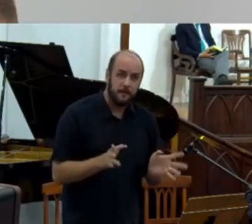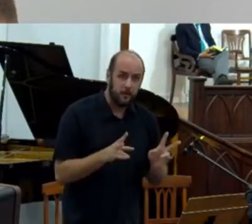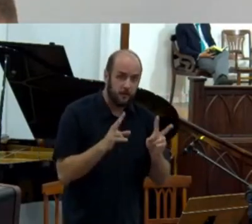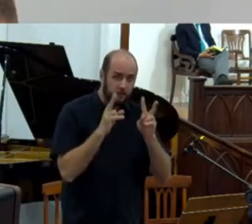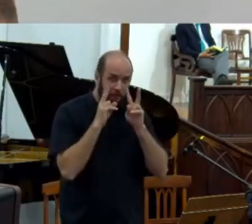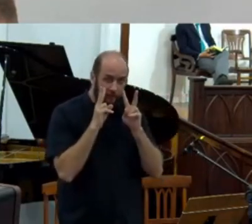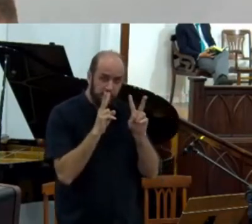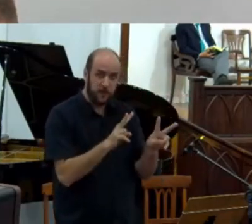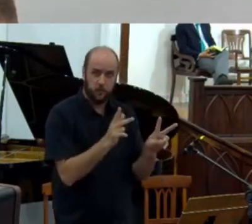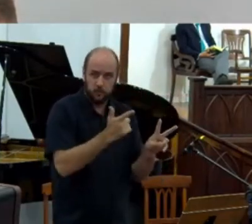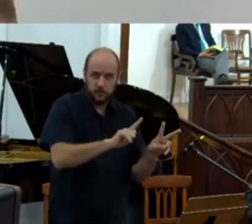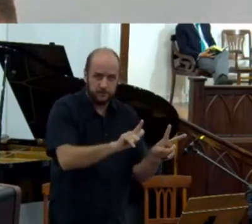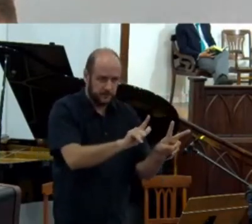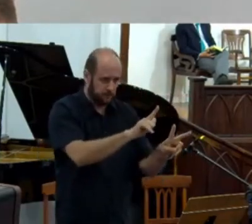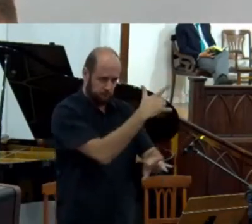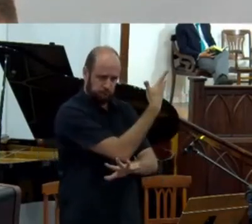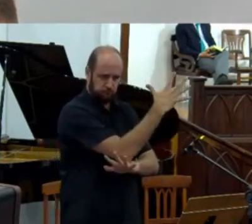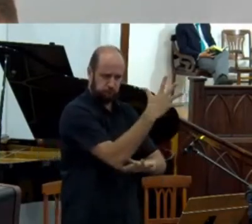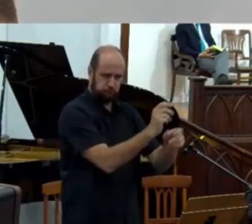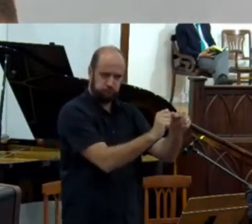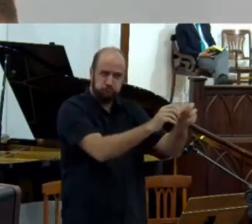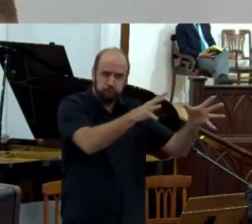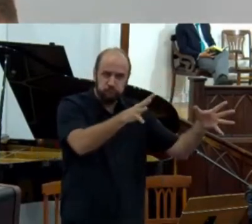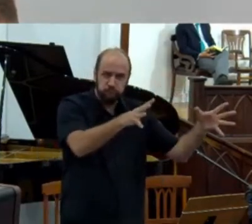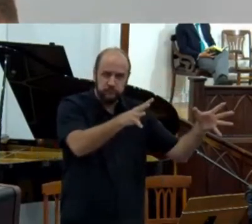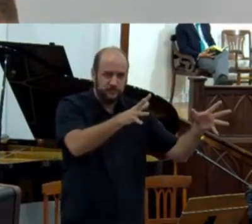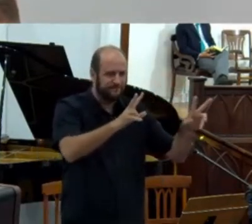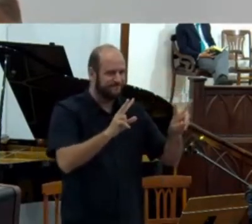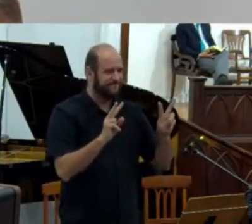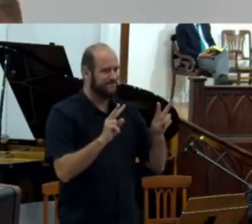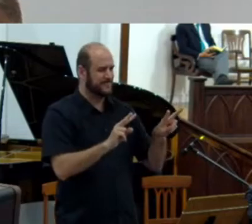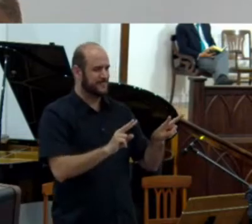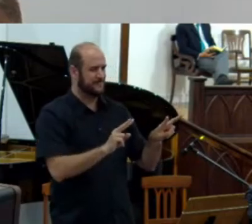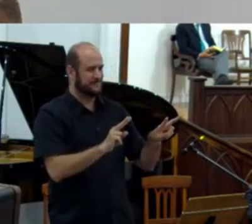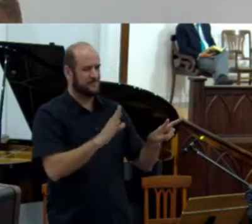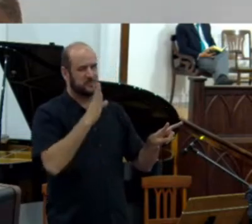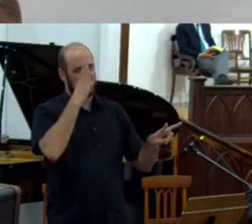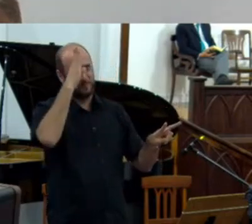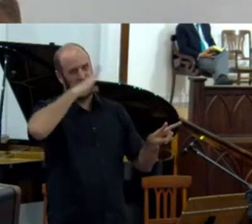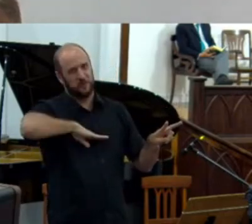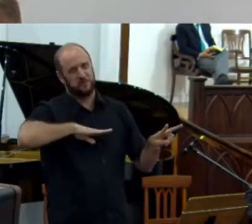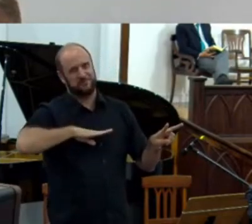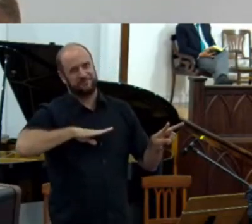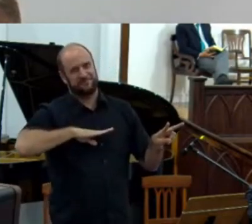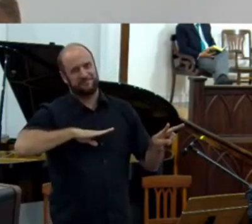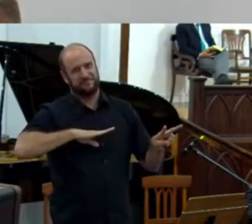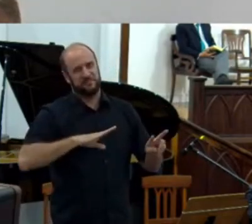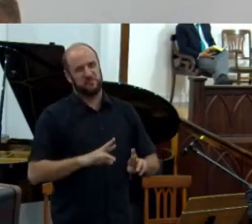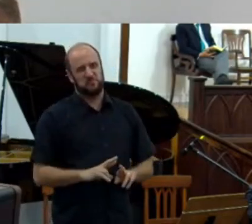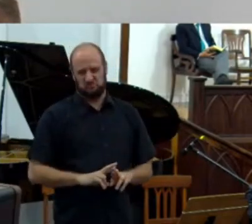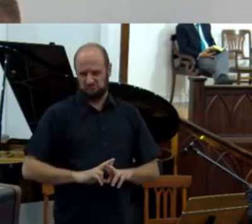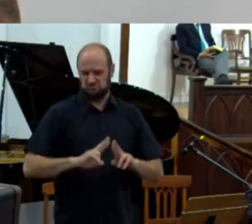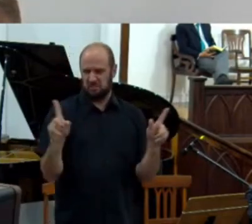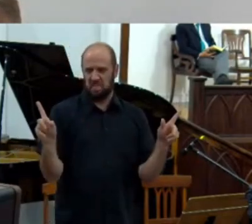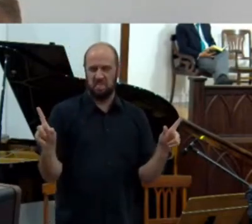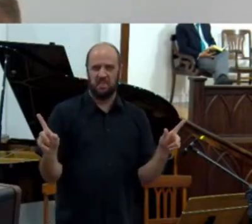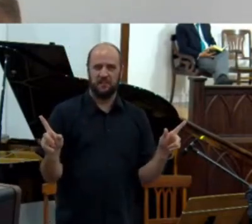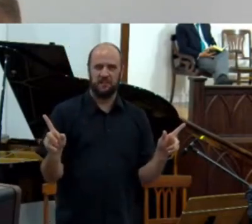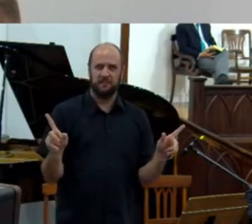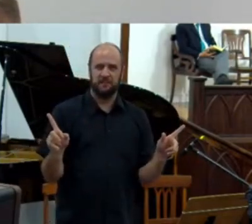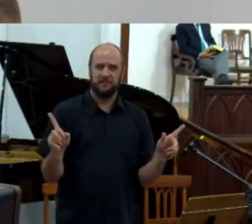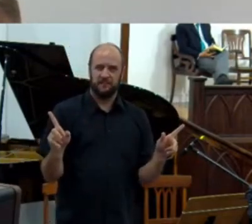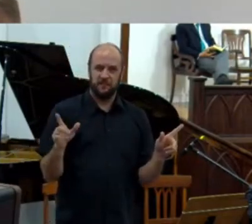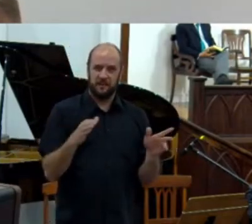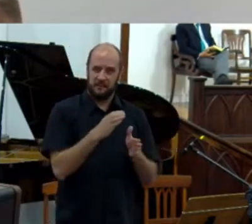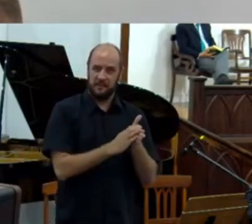mesma criação, e ele vê que essa criação está muito má. Que diferença abismal entre o